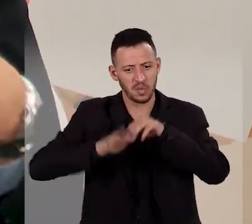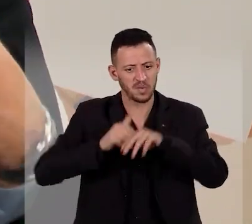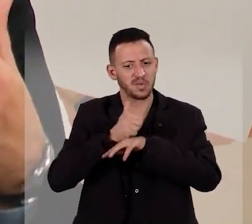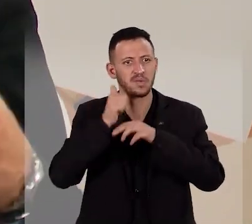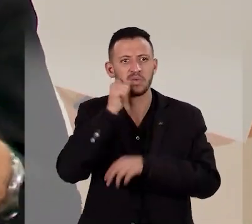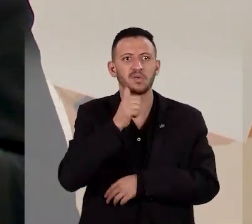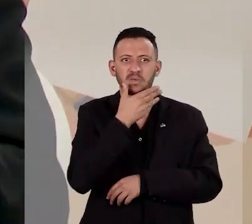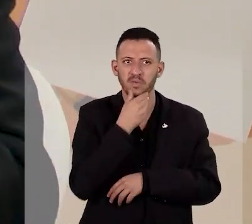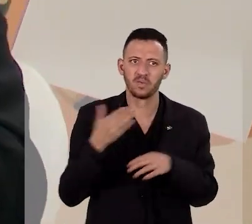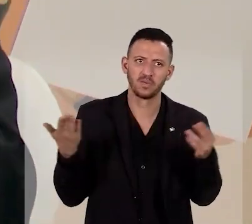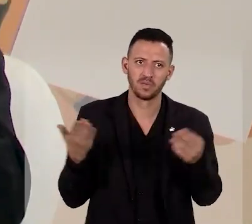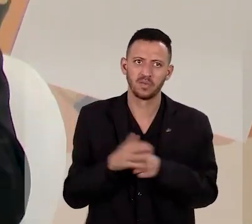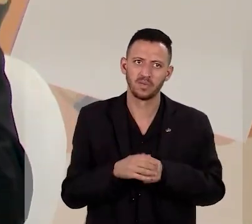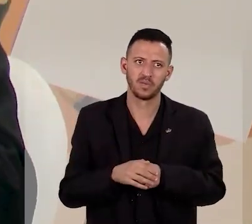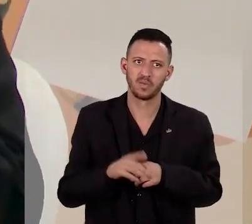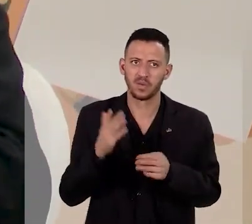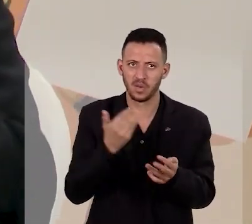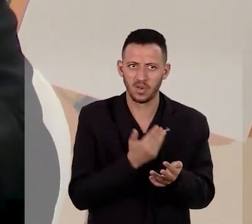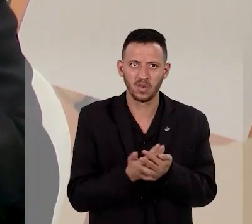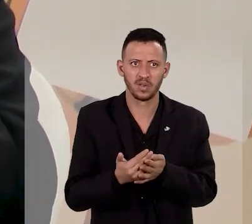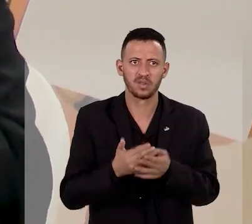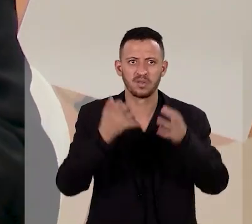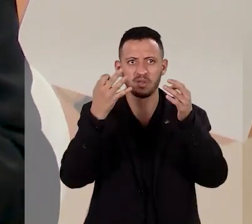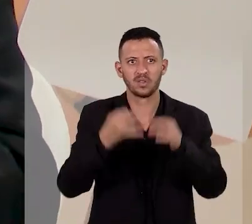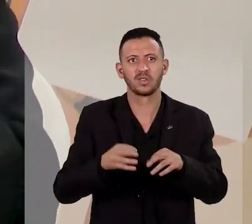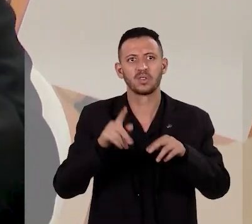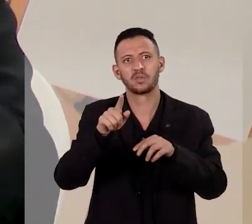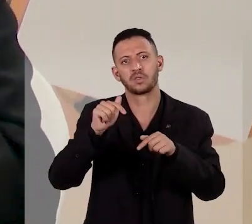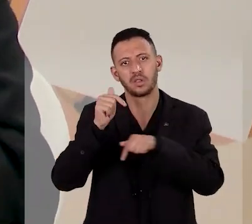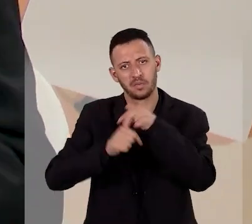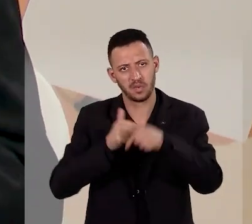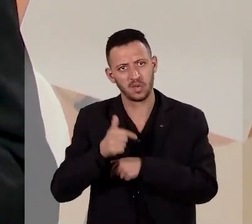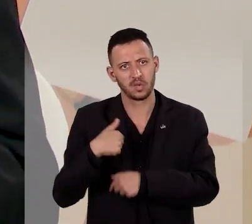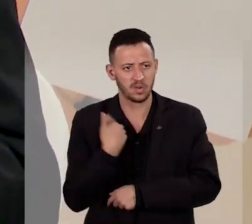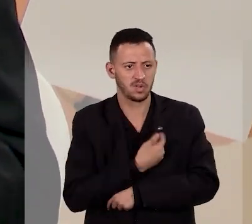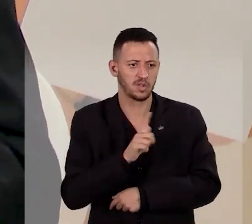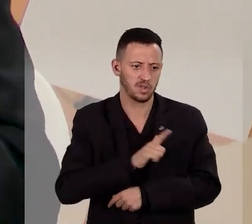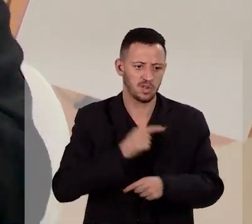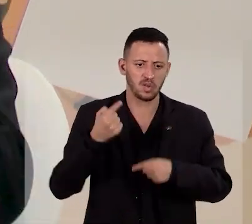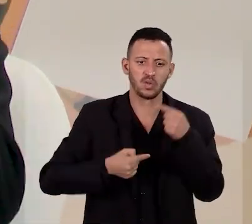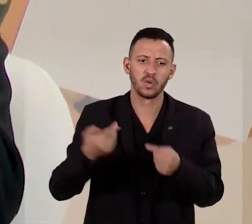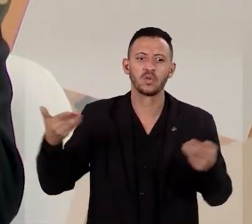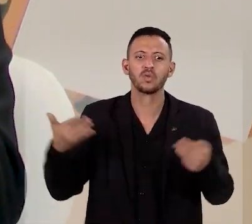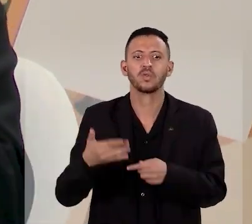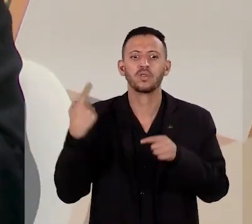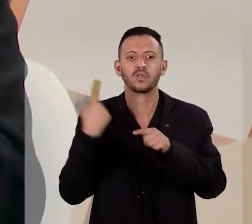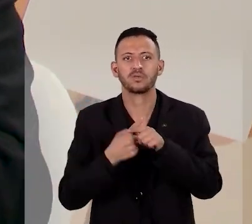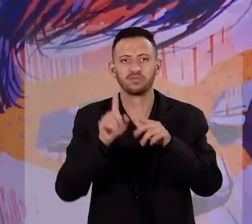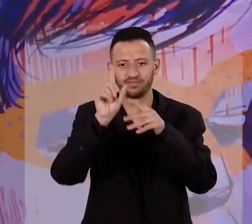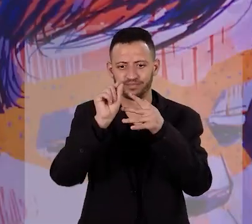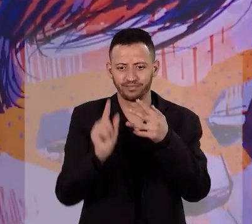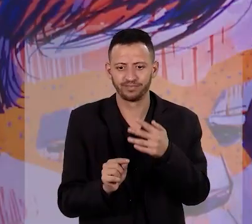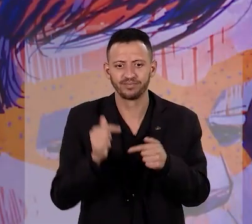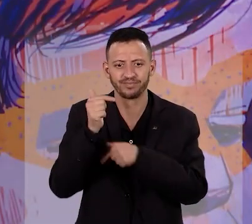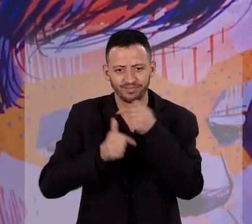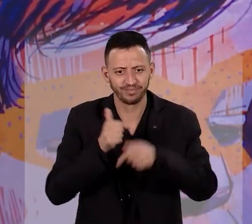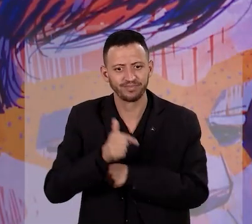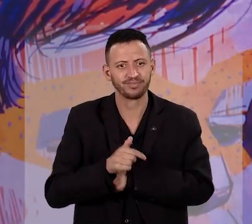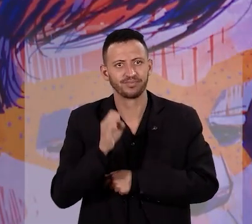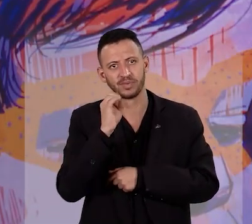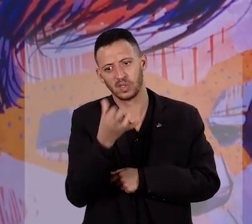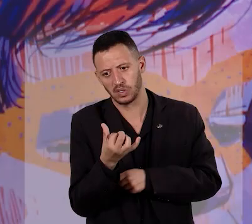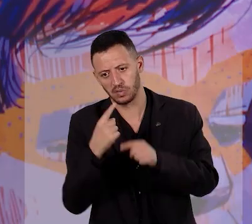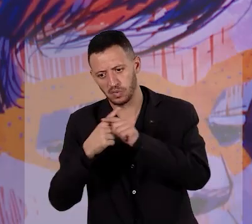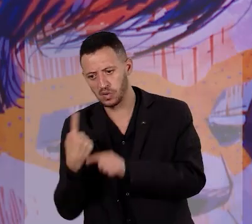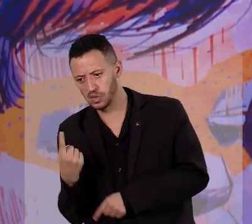reivindicações dessas trabalhadoras e desses trabalhadores, no início, exatamente por jornada. Nós estamos discutindo hoje o quê? A escala